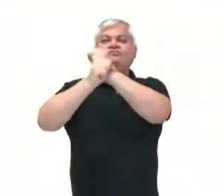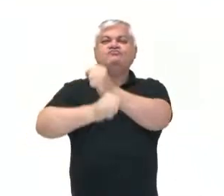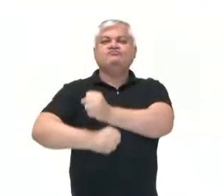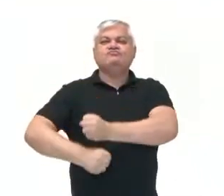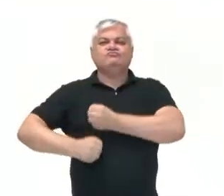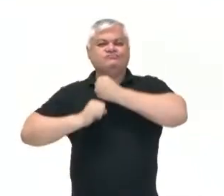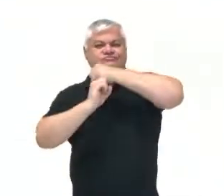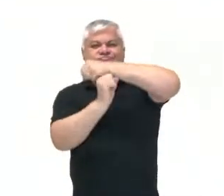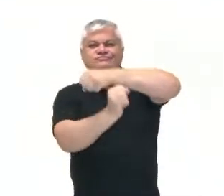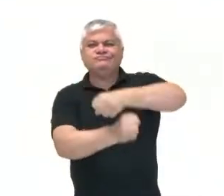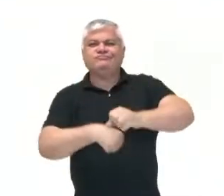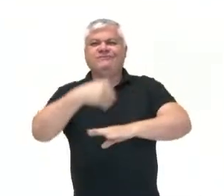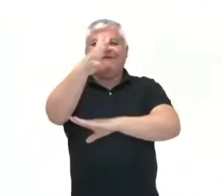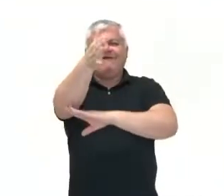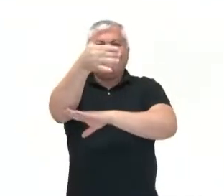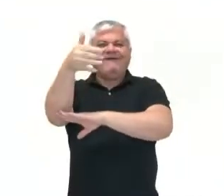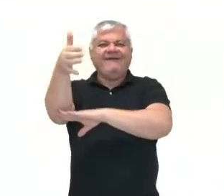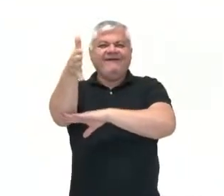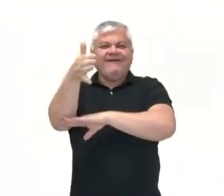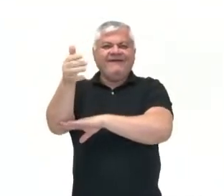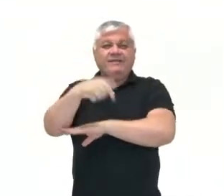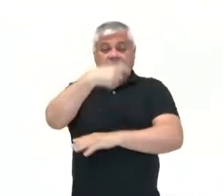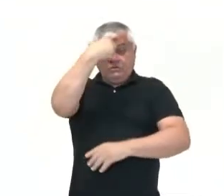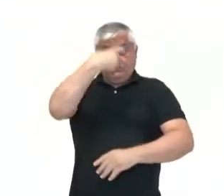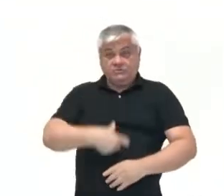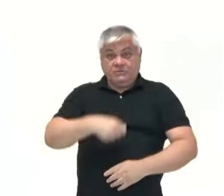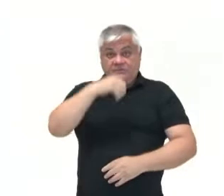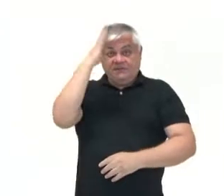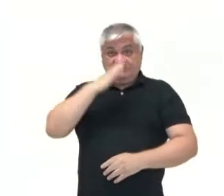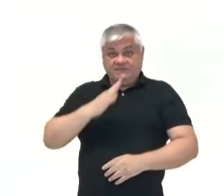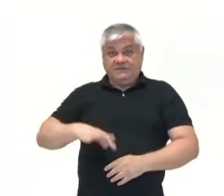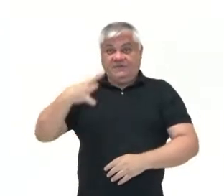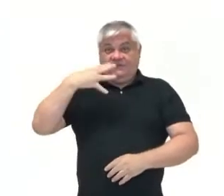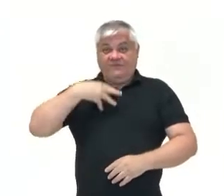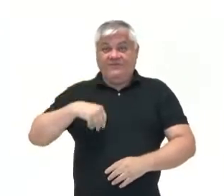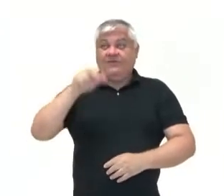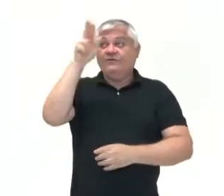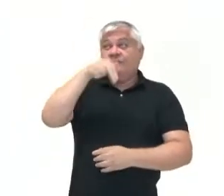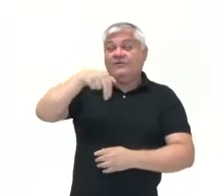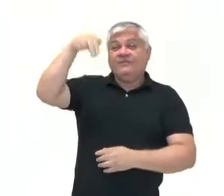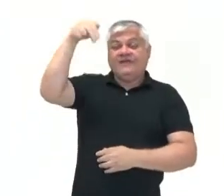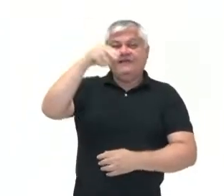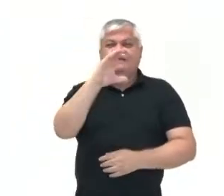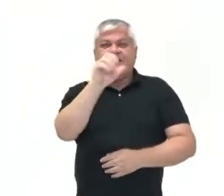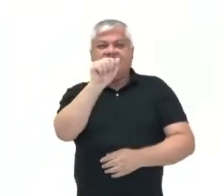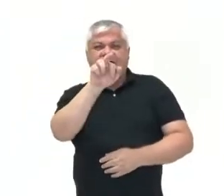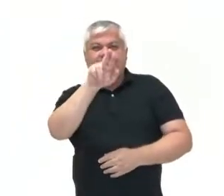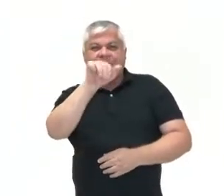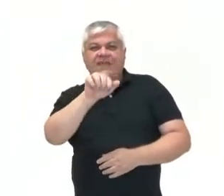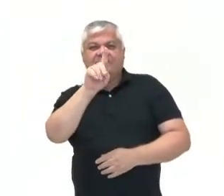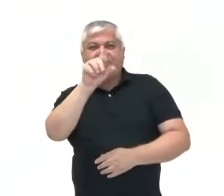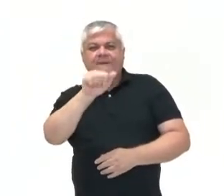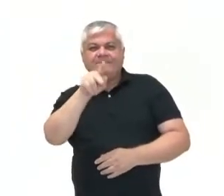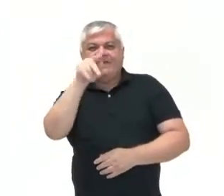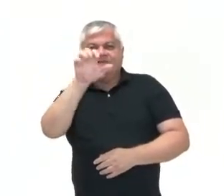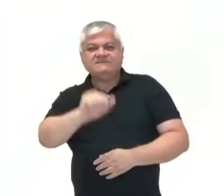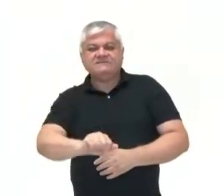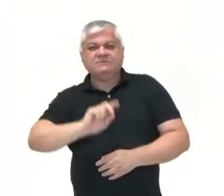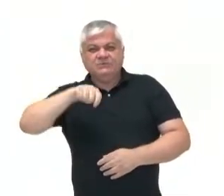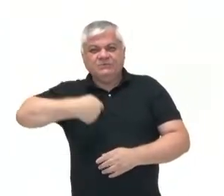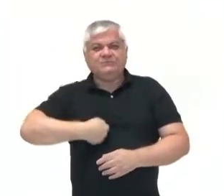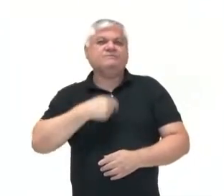o mar. Eu sou brasileiro, fio do Nordeste, sou cabra da peste e sou do